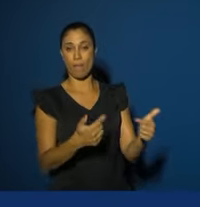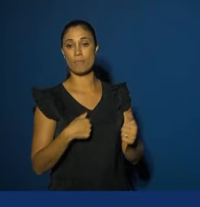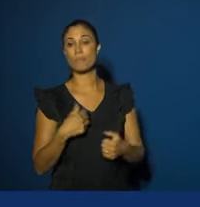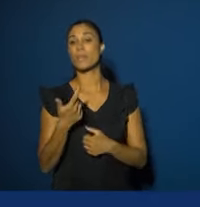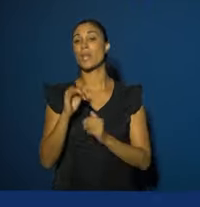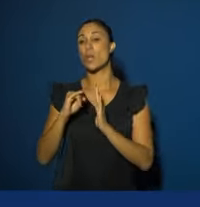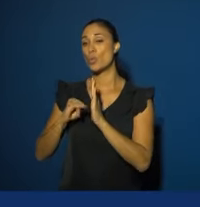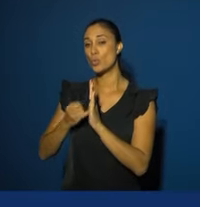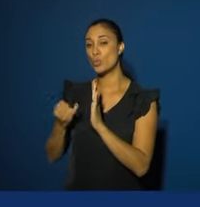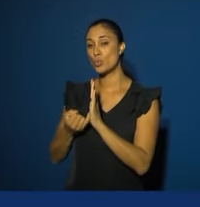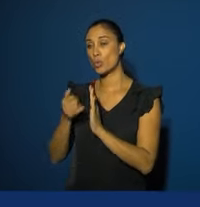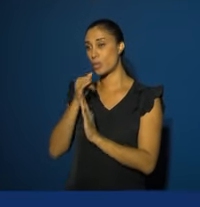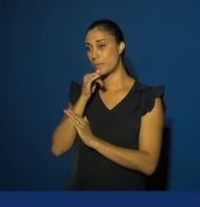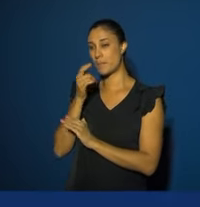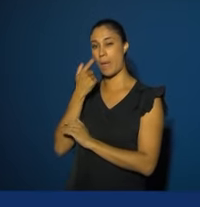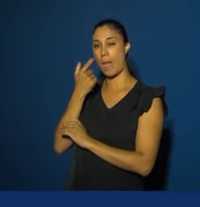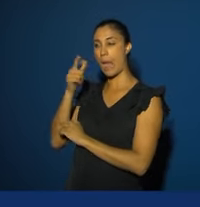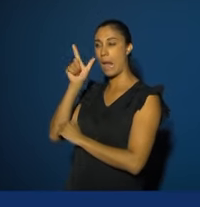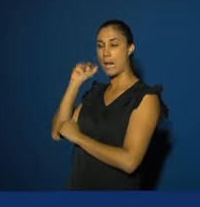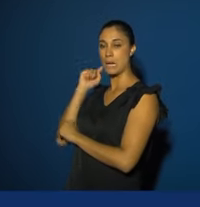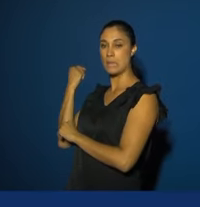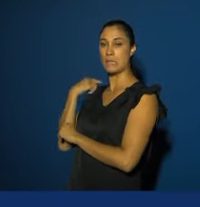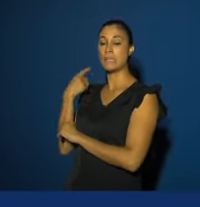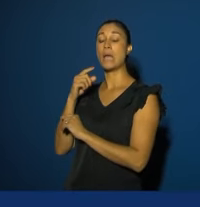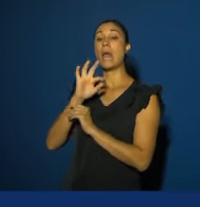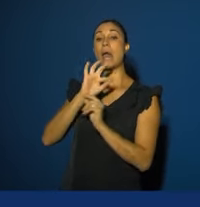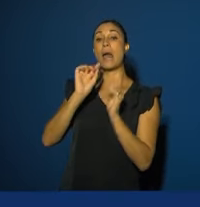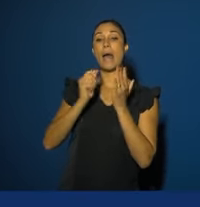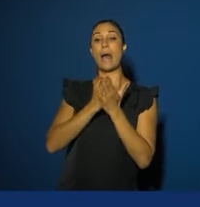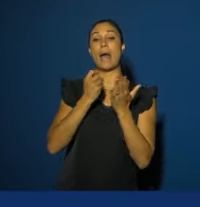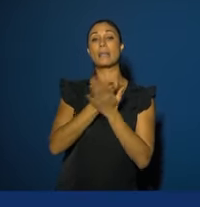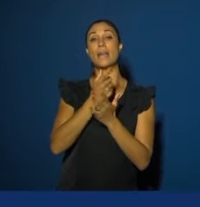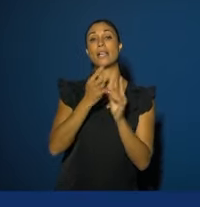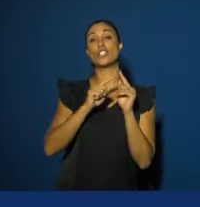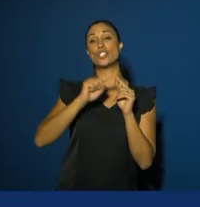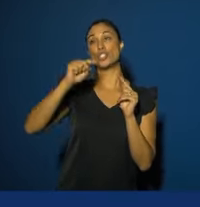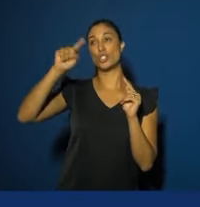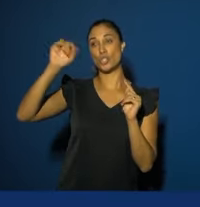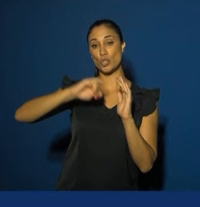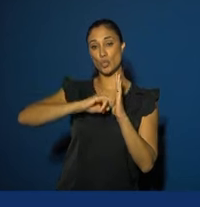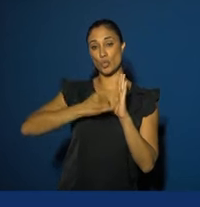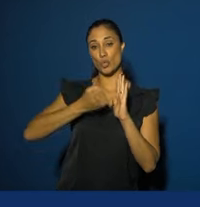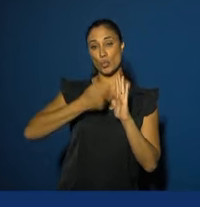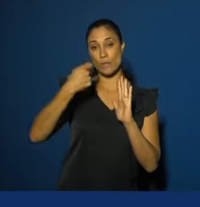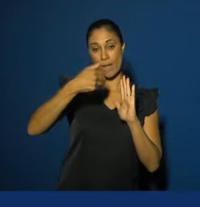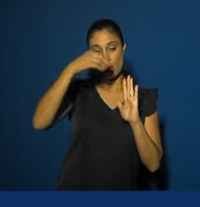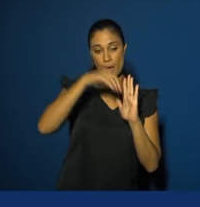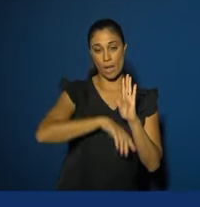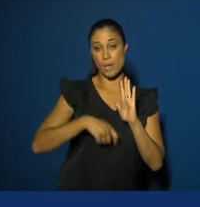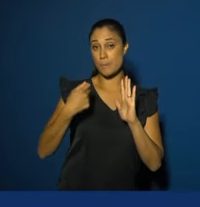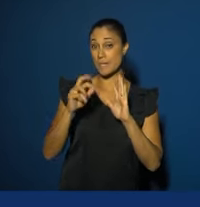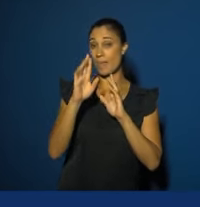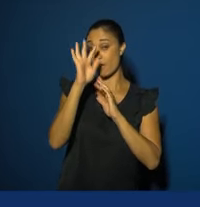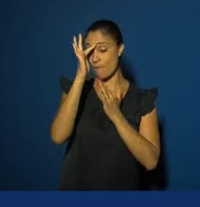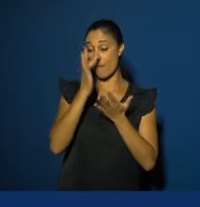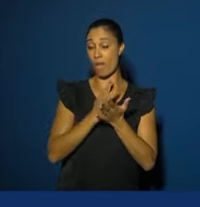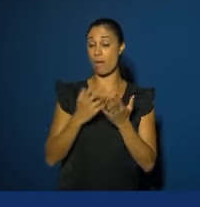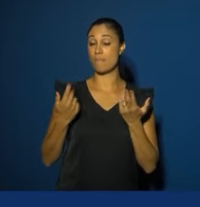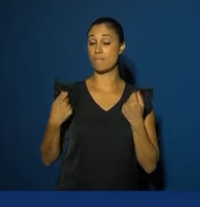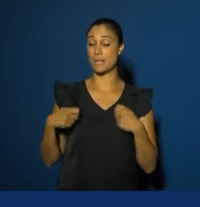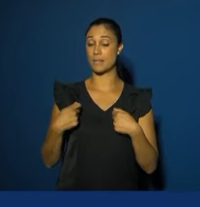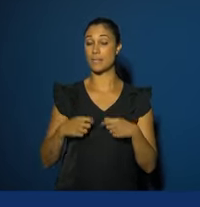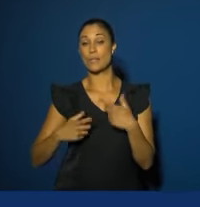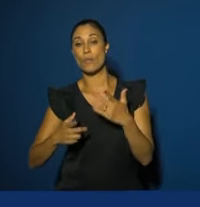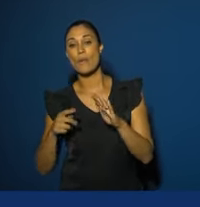começa a sinalizar que nem Mansueto tava falando a taxa de juros vai cair vai cair tá caindo né vai cair precisa ter fé e tal então p vamos